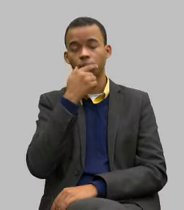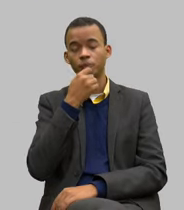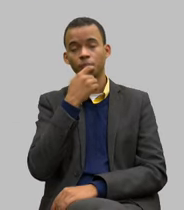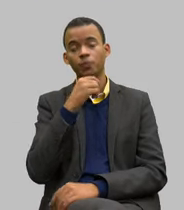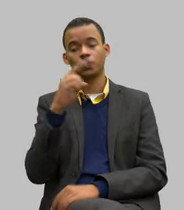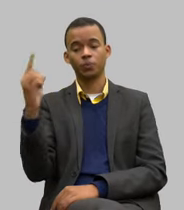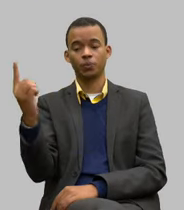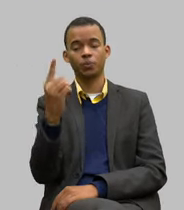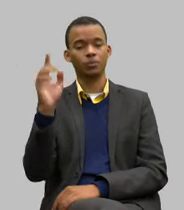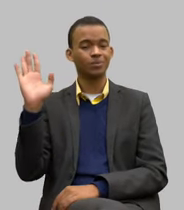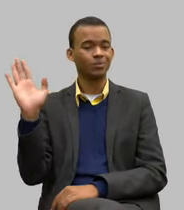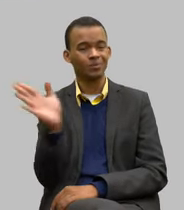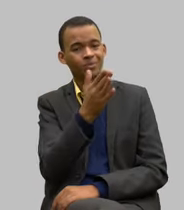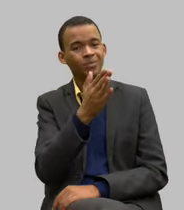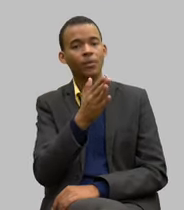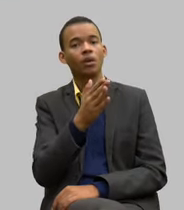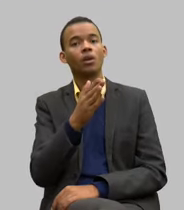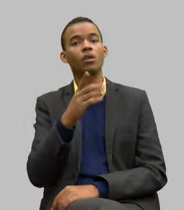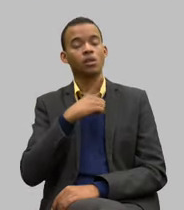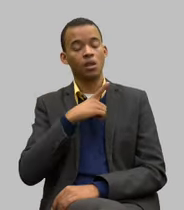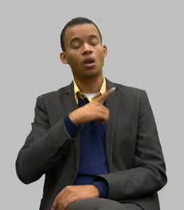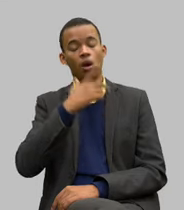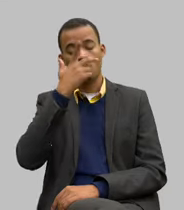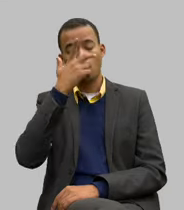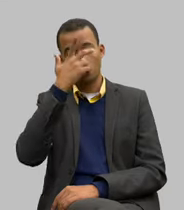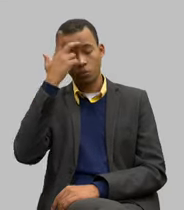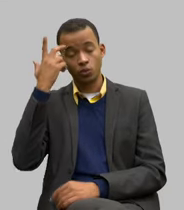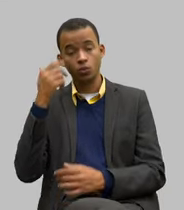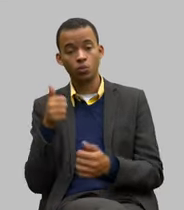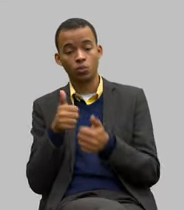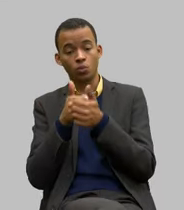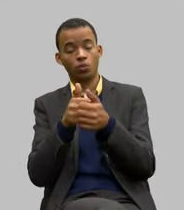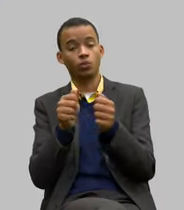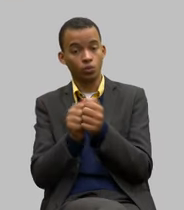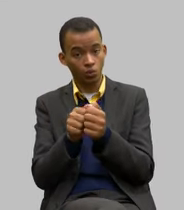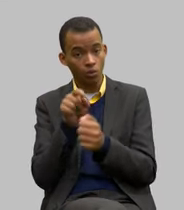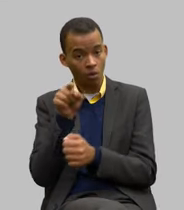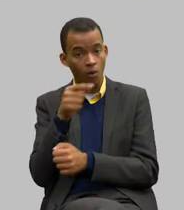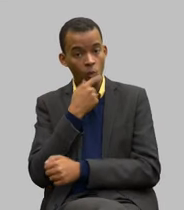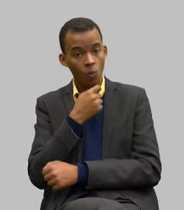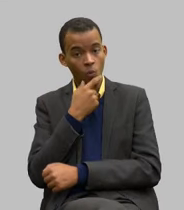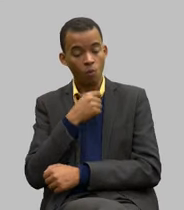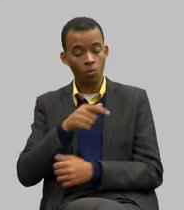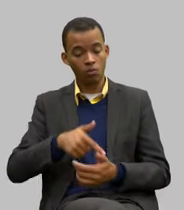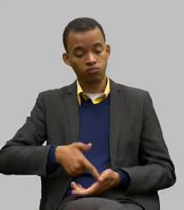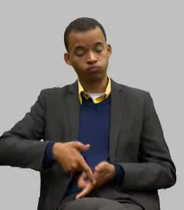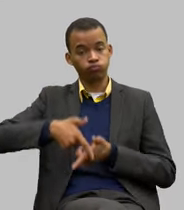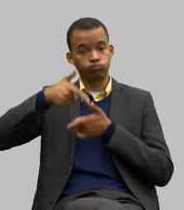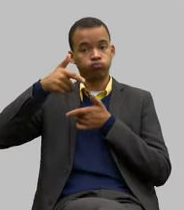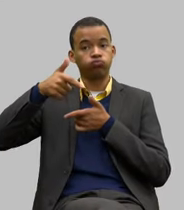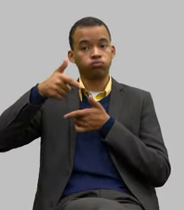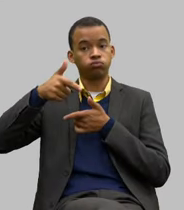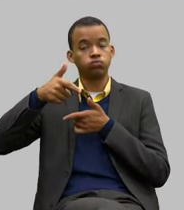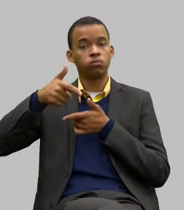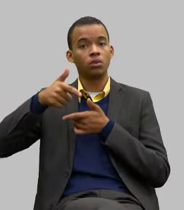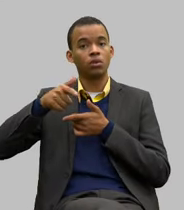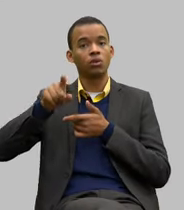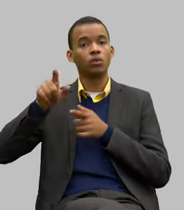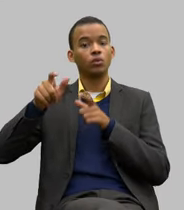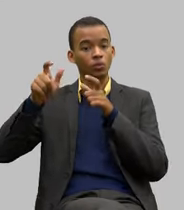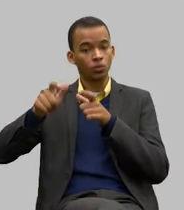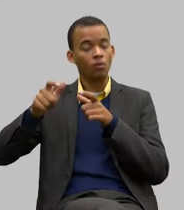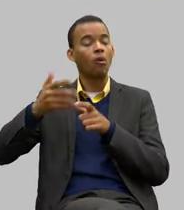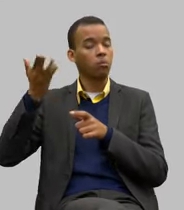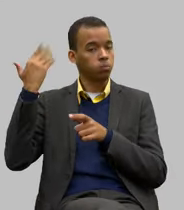Desce já com a arma na mão numa caminhonete branca aqui na cabana A Cabana onde eu